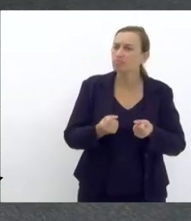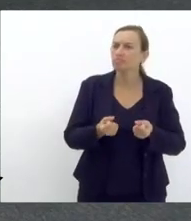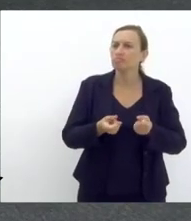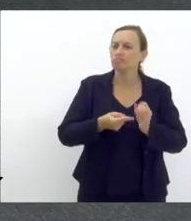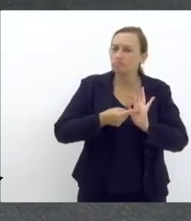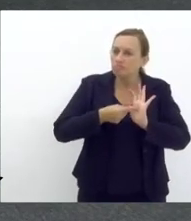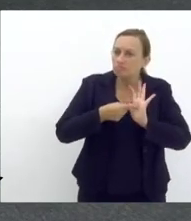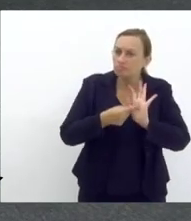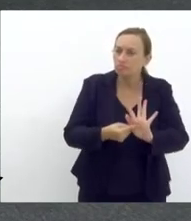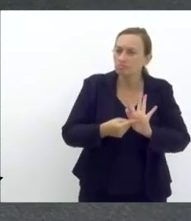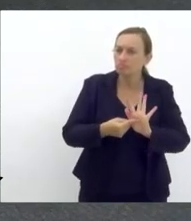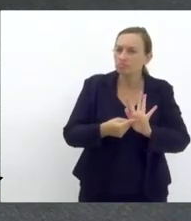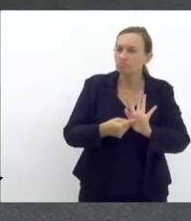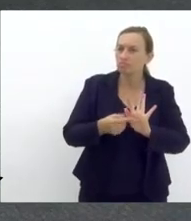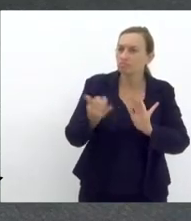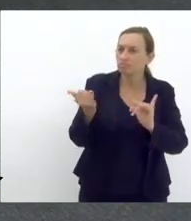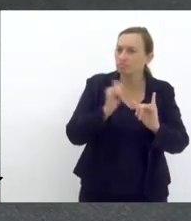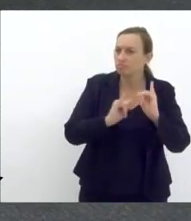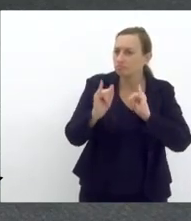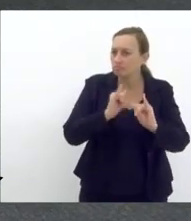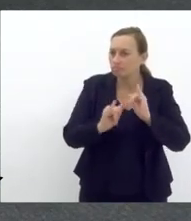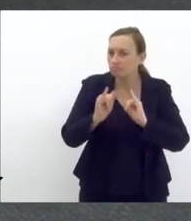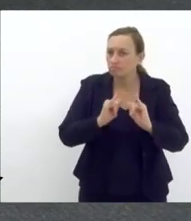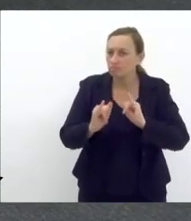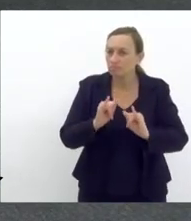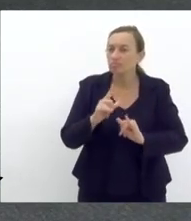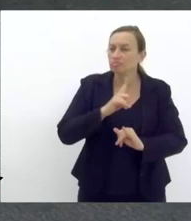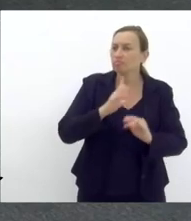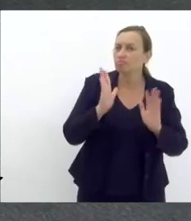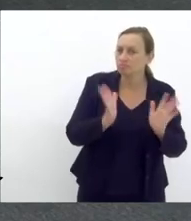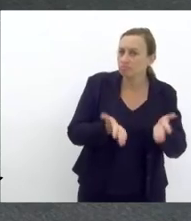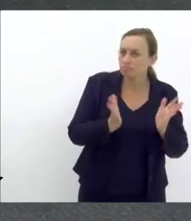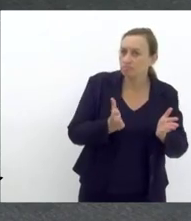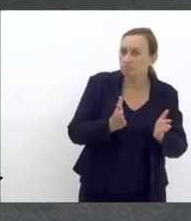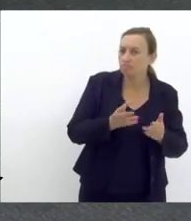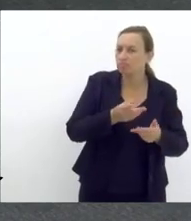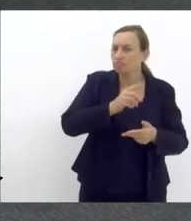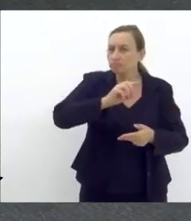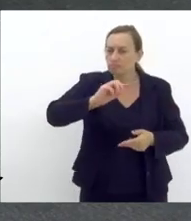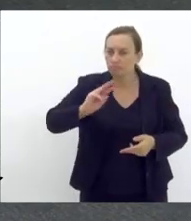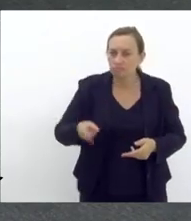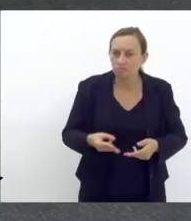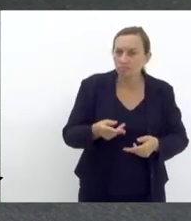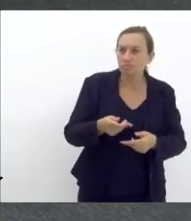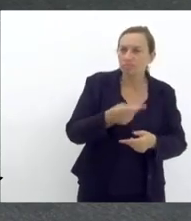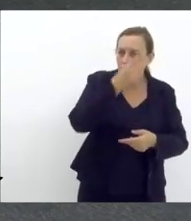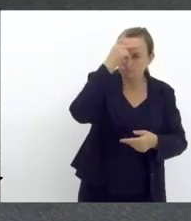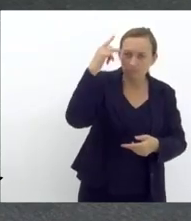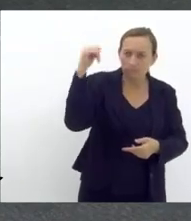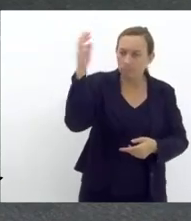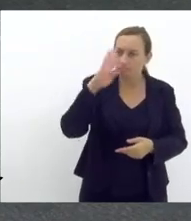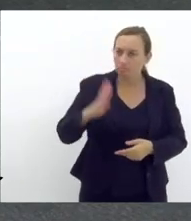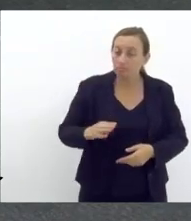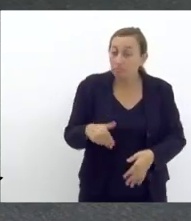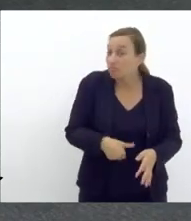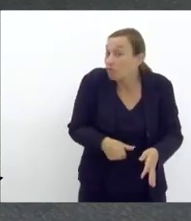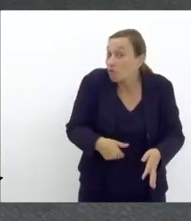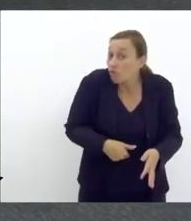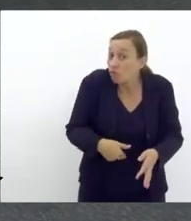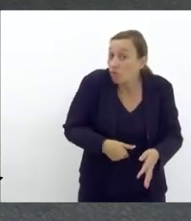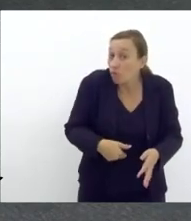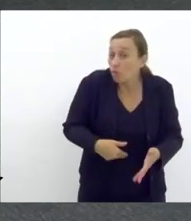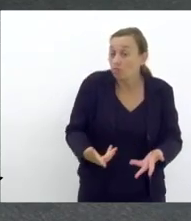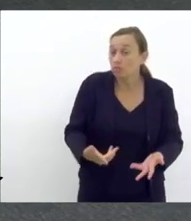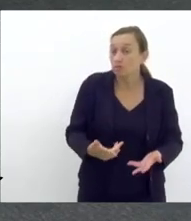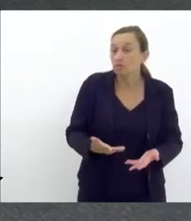de mascarar os números a gente tem hoje milhares de brasileiros e brasileiras que passam fome que